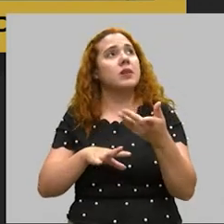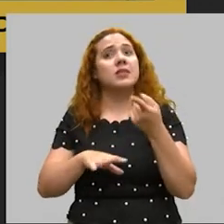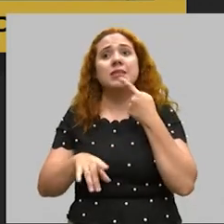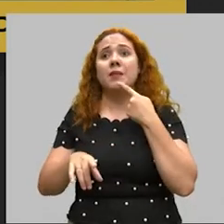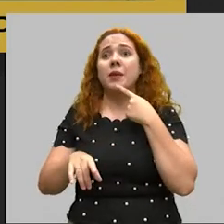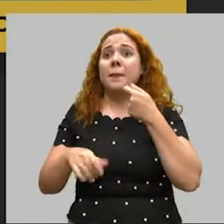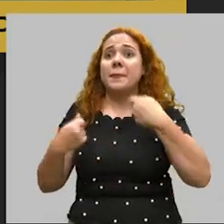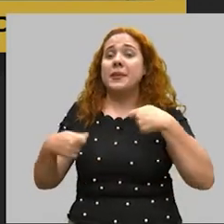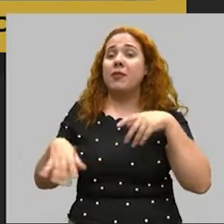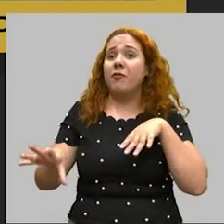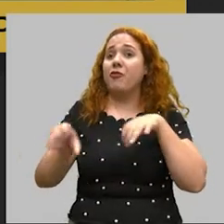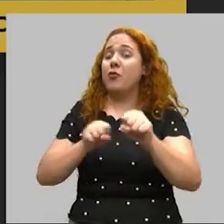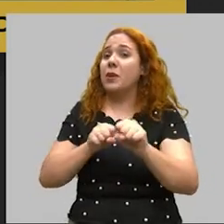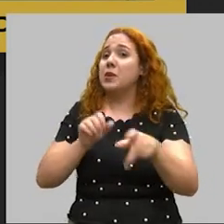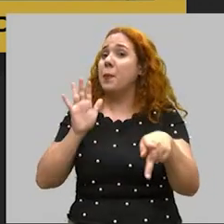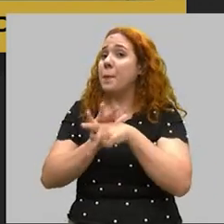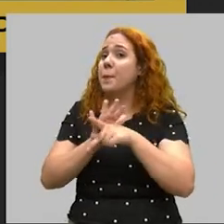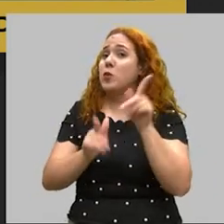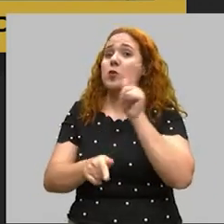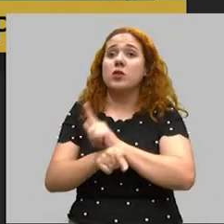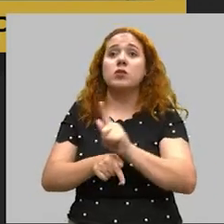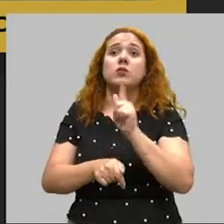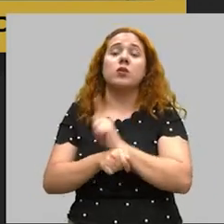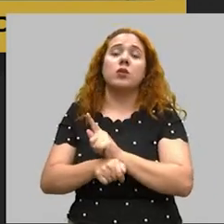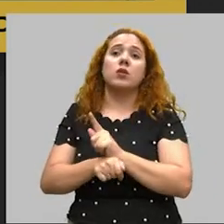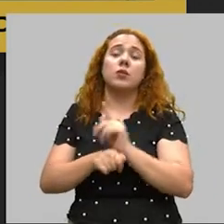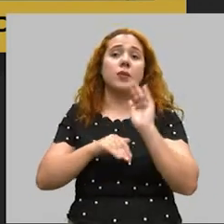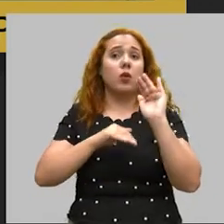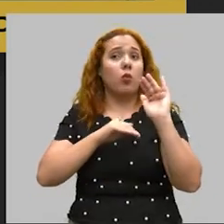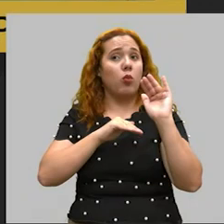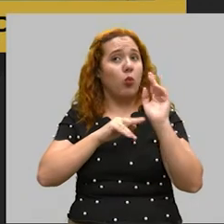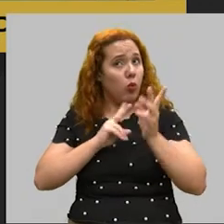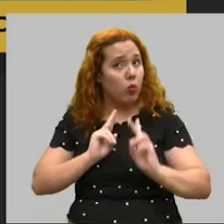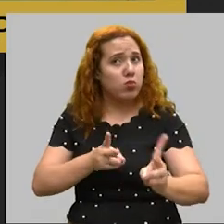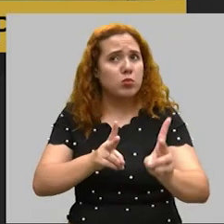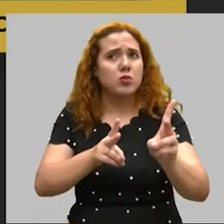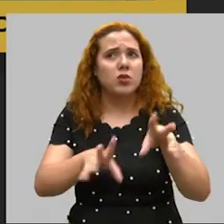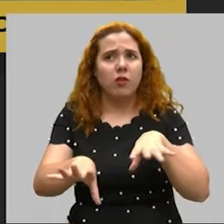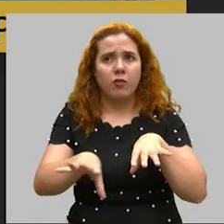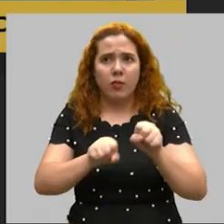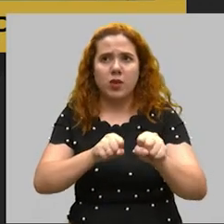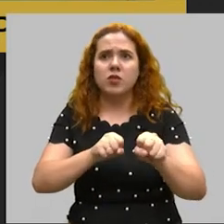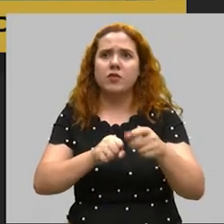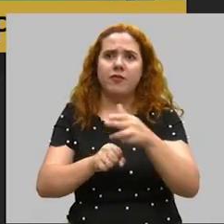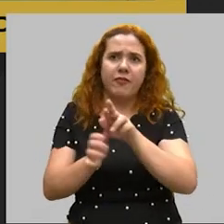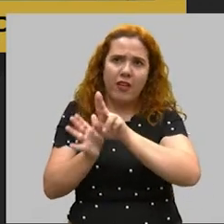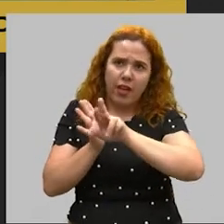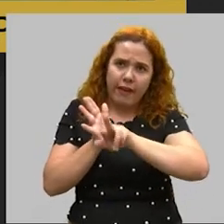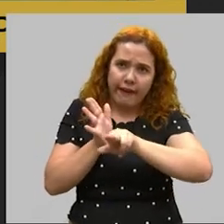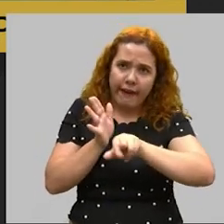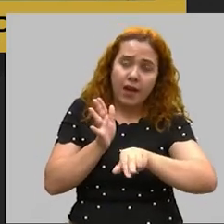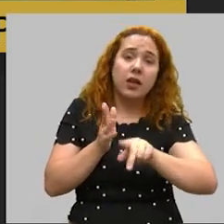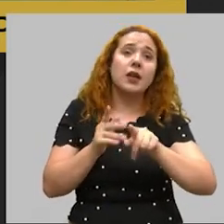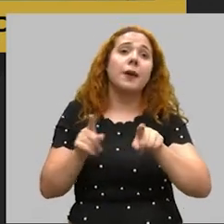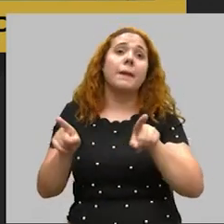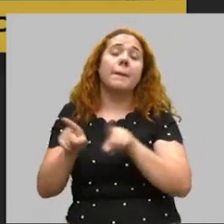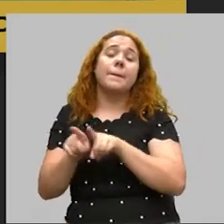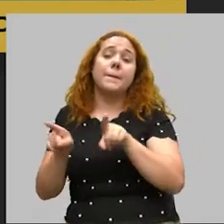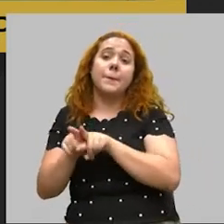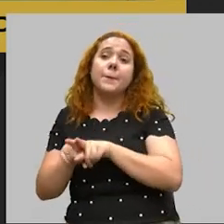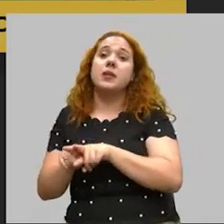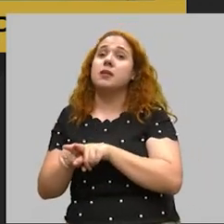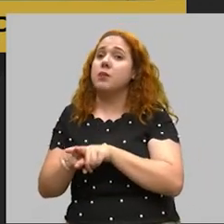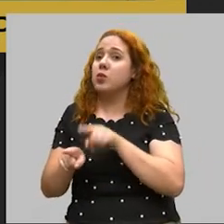então a necessidade dessa formação continuada pros professores que na verdade que não são oriundos da das licenciaturas de Educação do